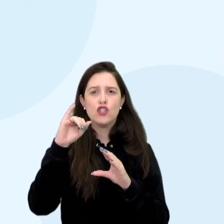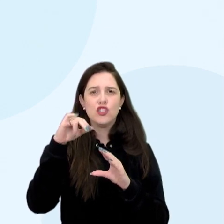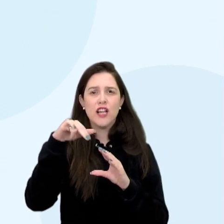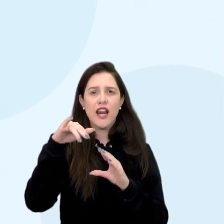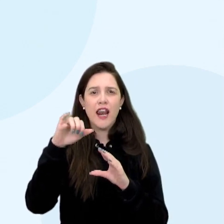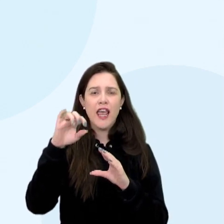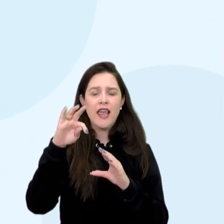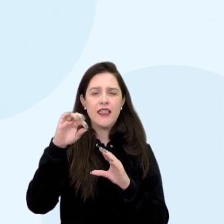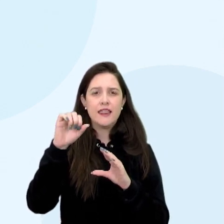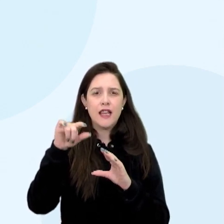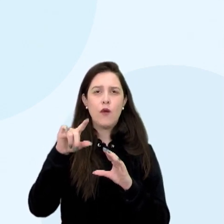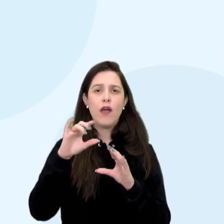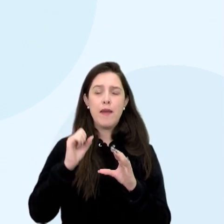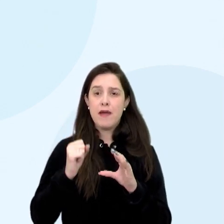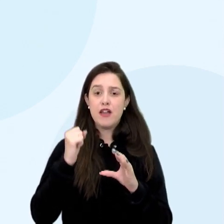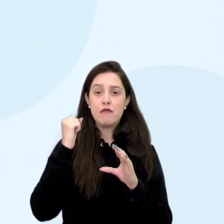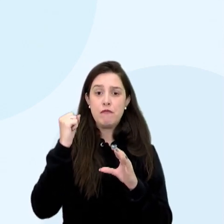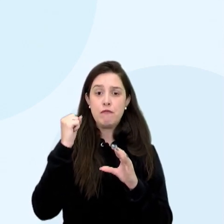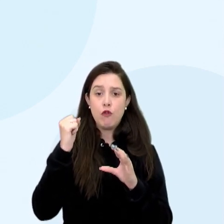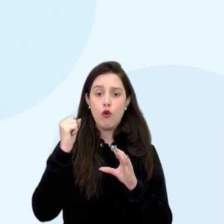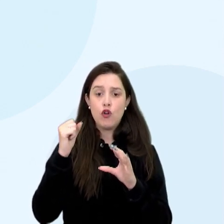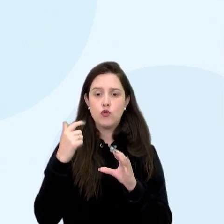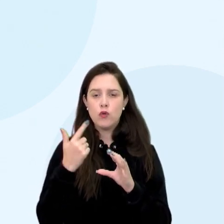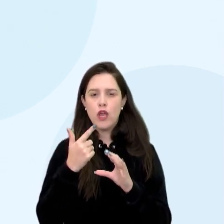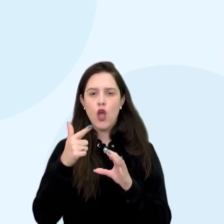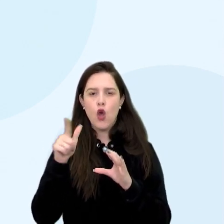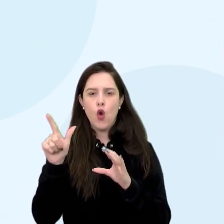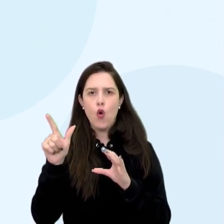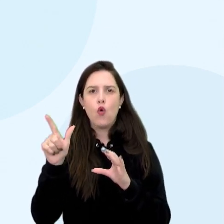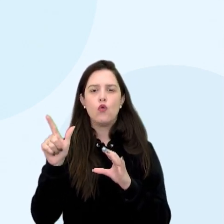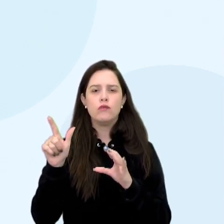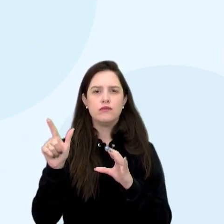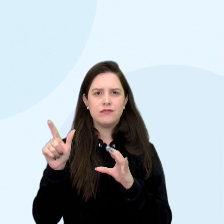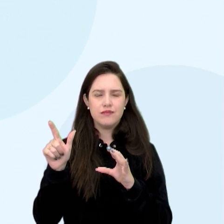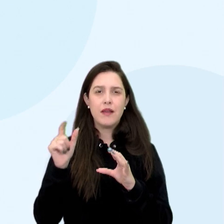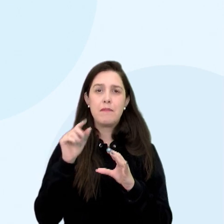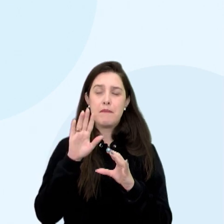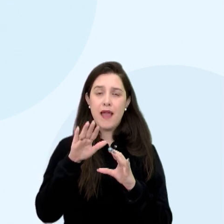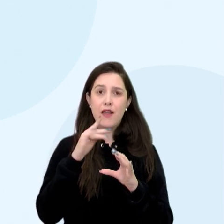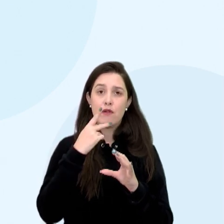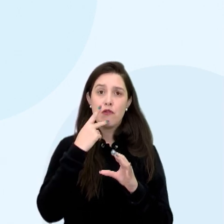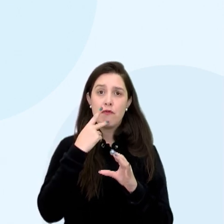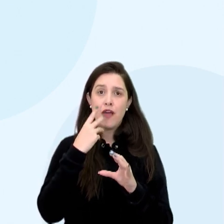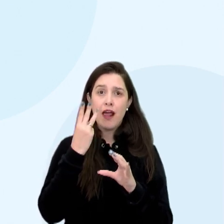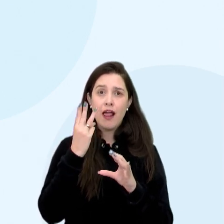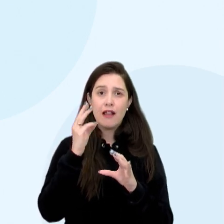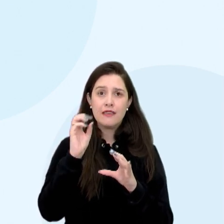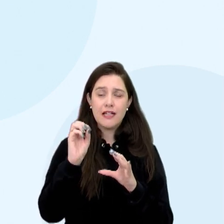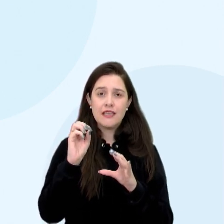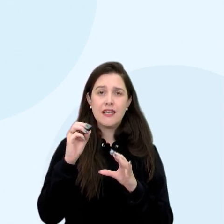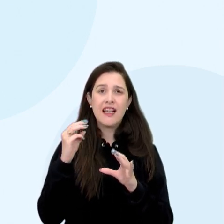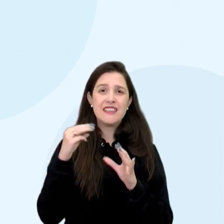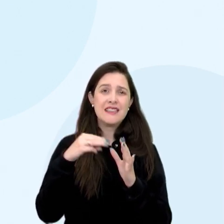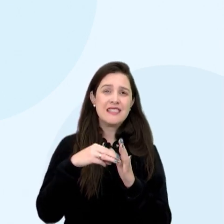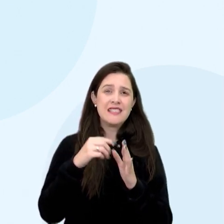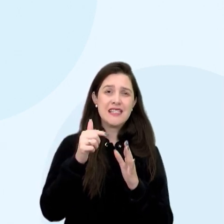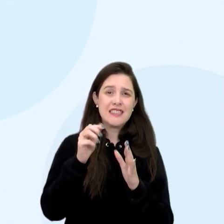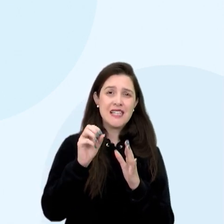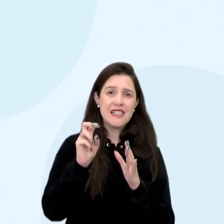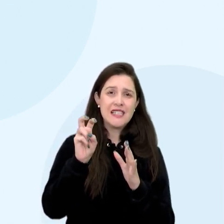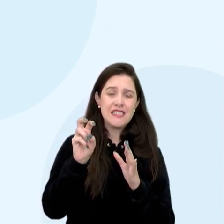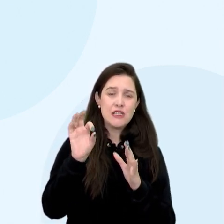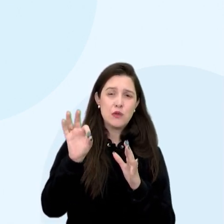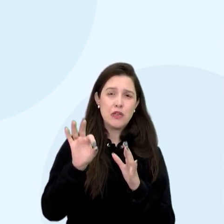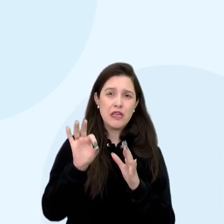crosta oceânica ela é mais fina, né? É por isso que fala de 30 a 65 quilômetros, né? Então